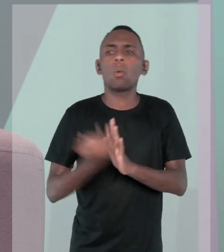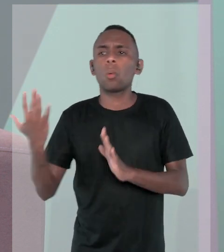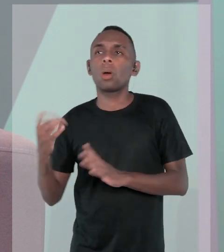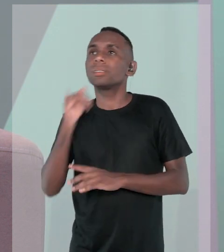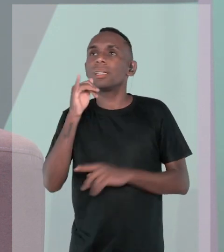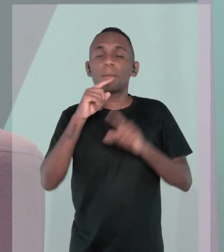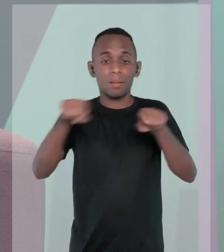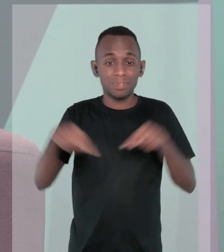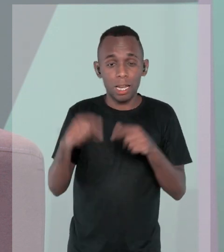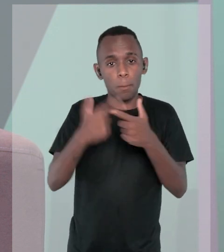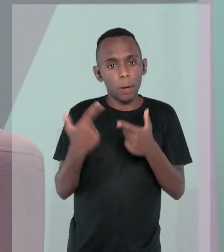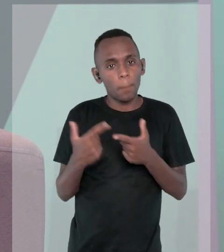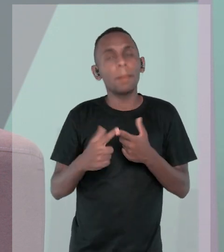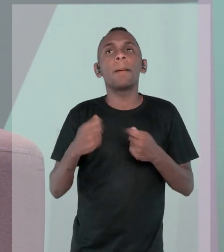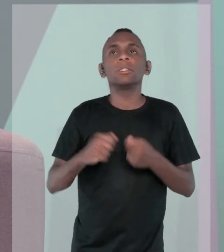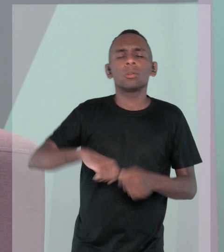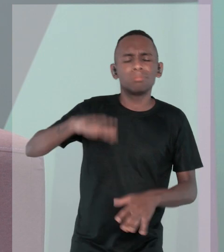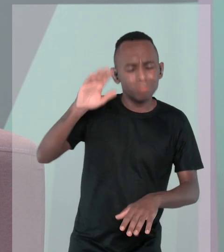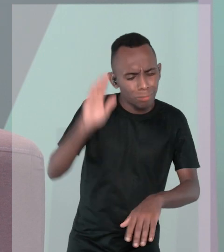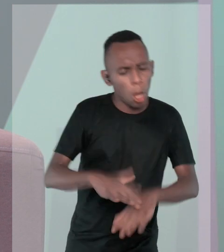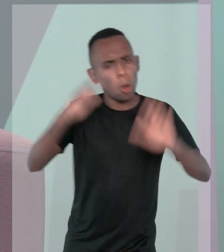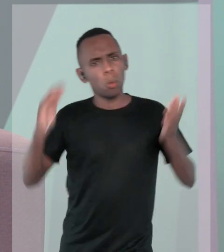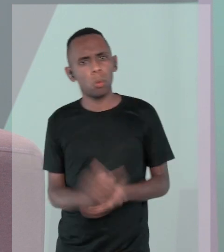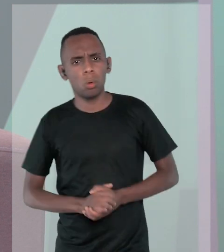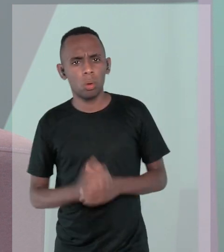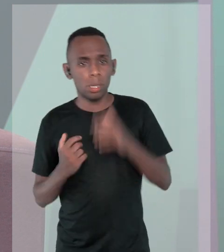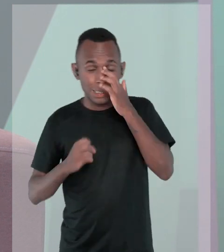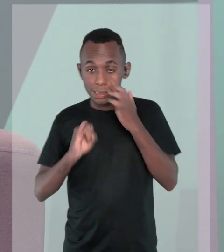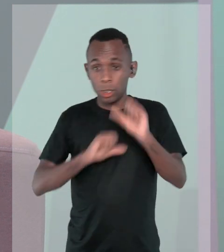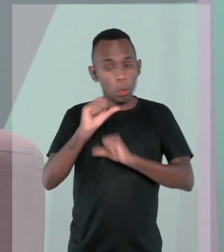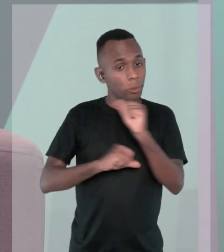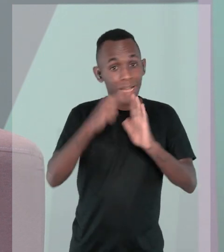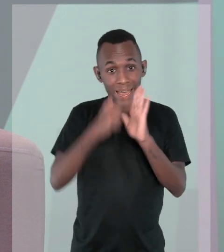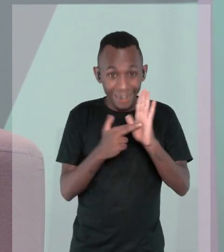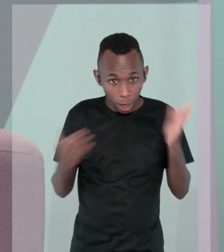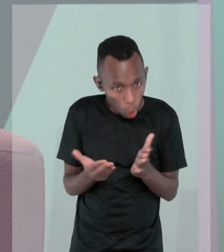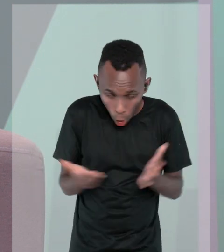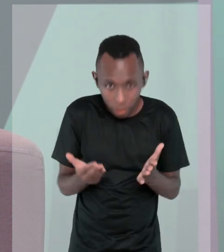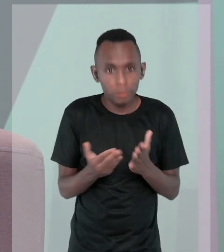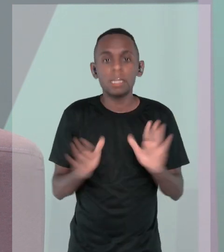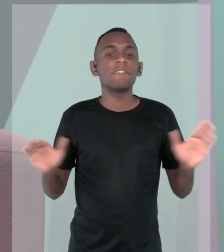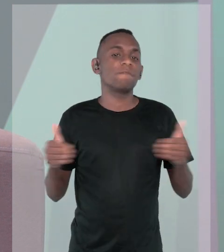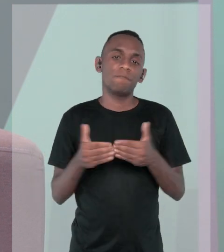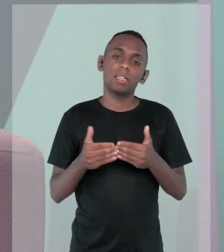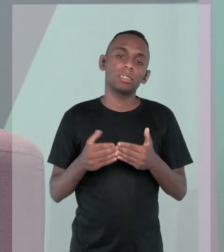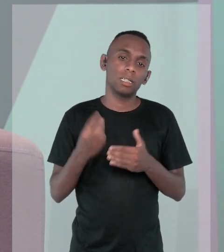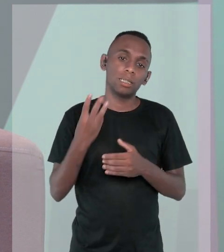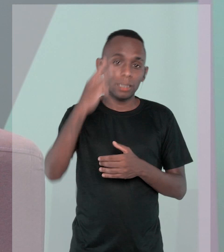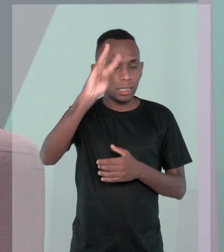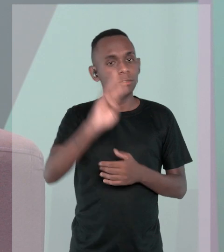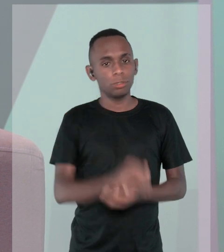numa sala de crise a gente já teve que bater na mesa e falar assim, se não mudar a regra agora, fecha o negócio daqui a